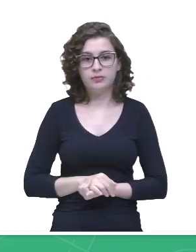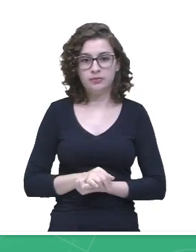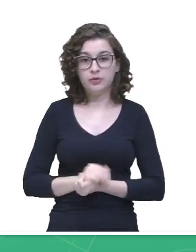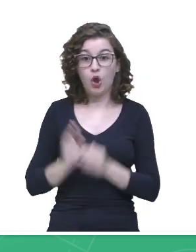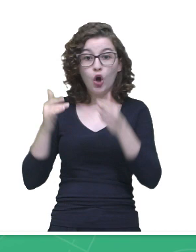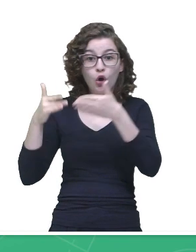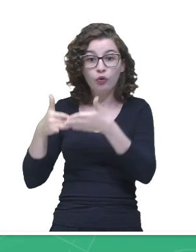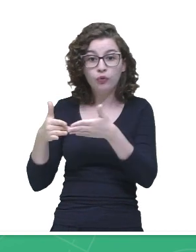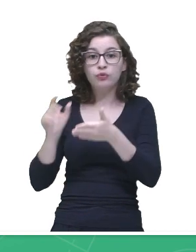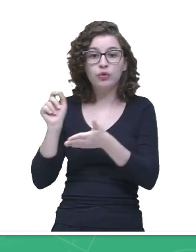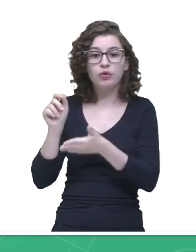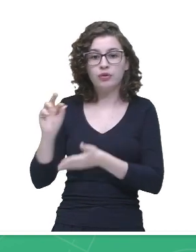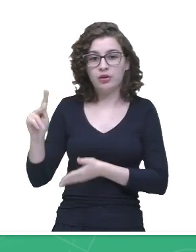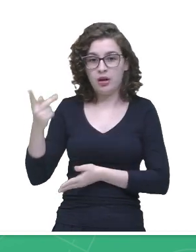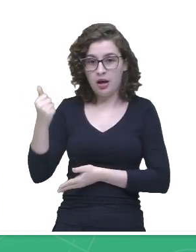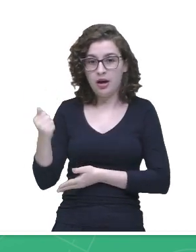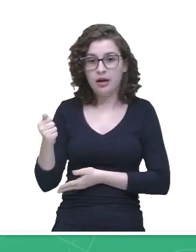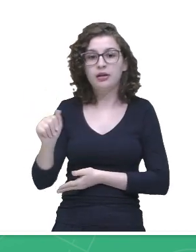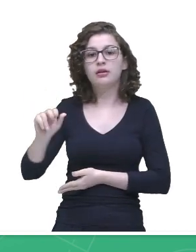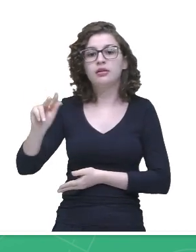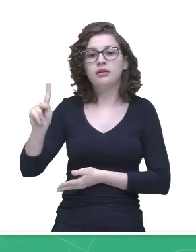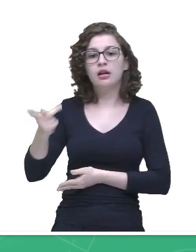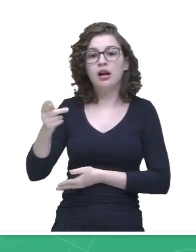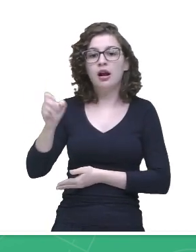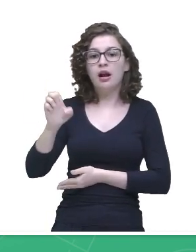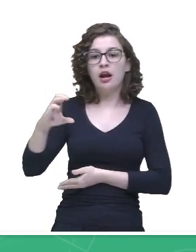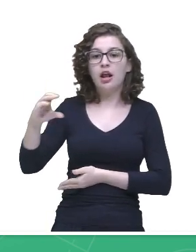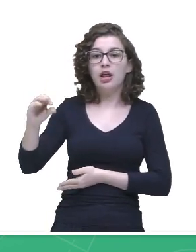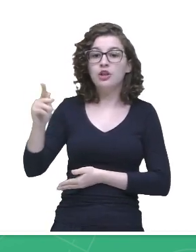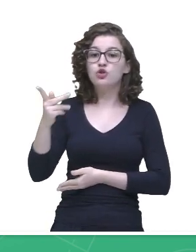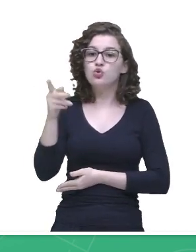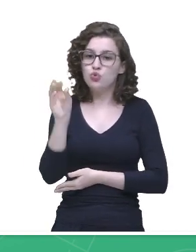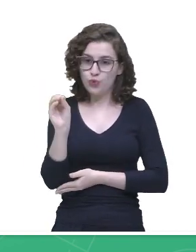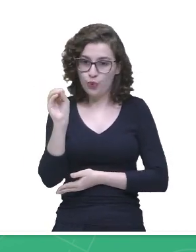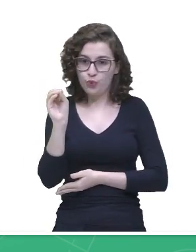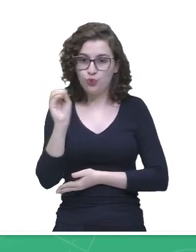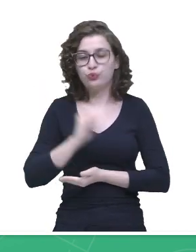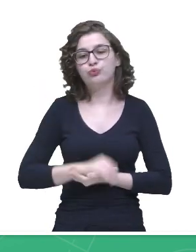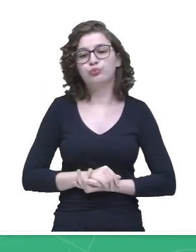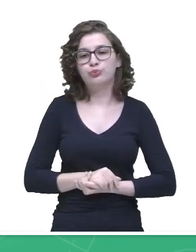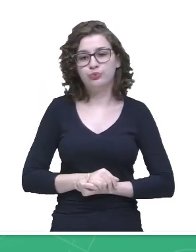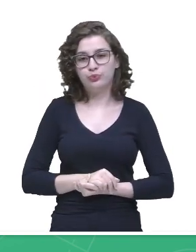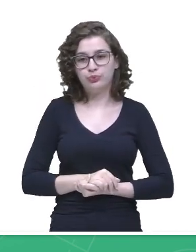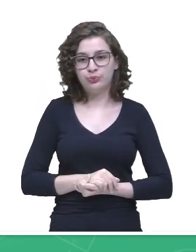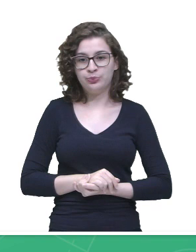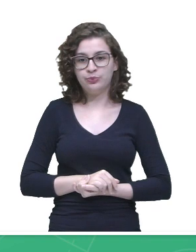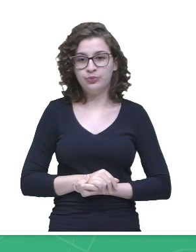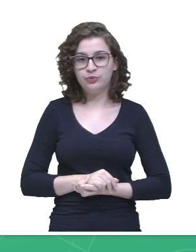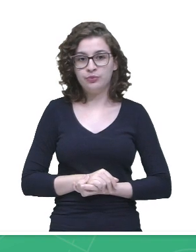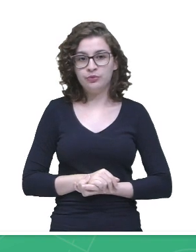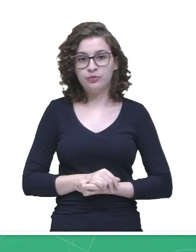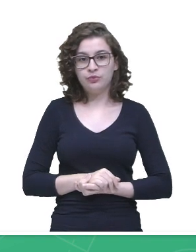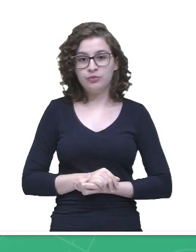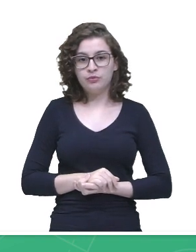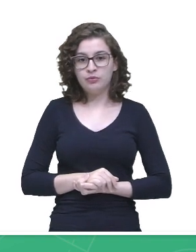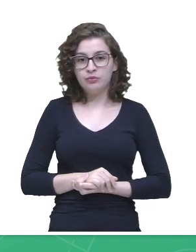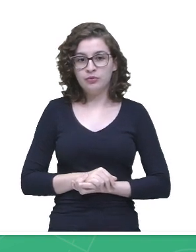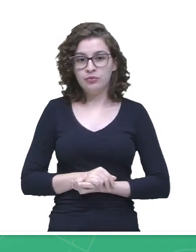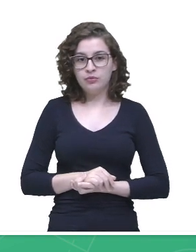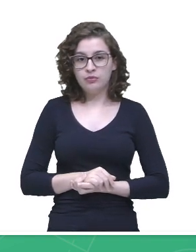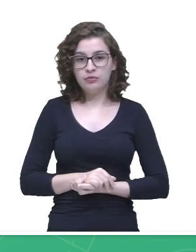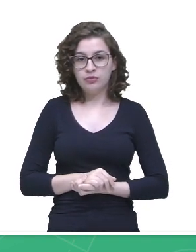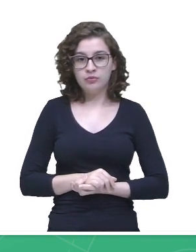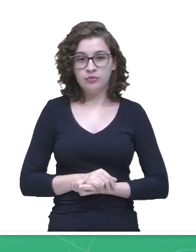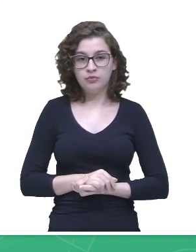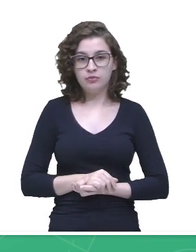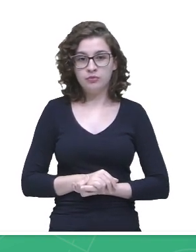essa construção verbal, que ela está totalmente relacionada com pretérito